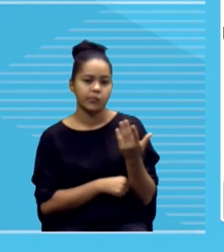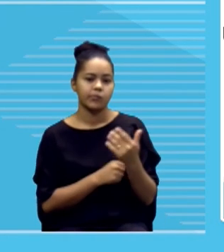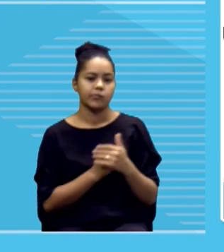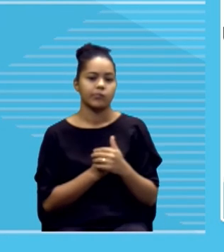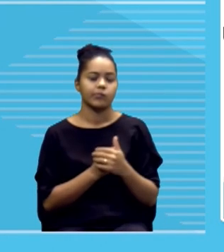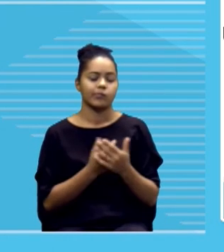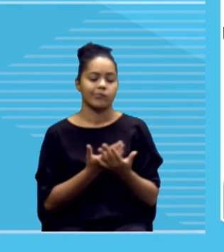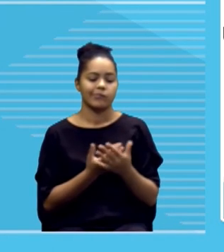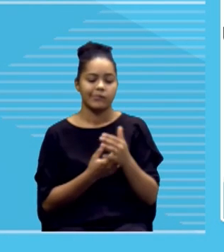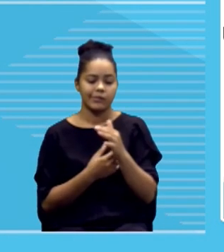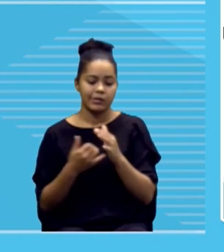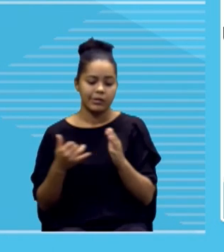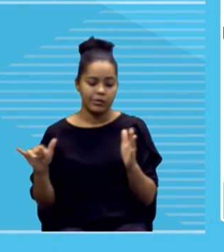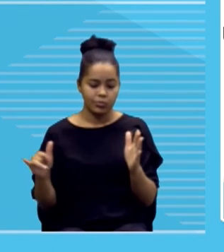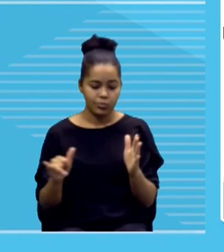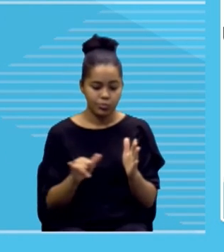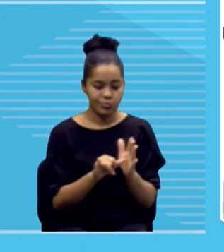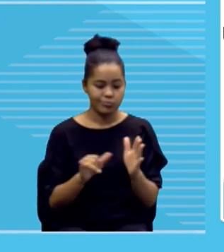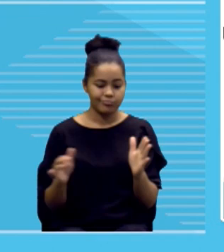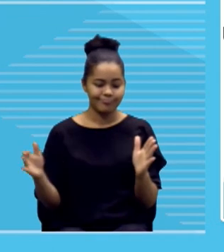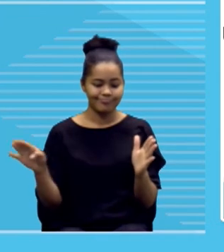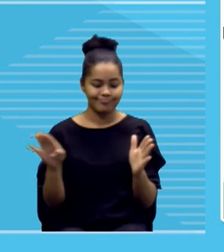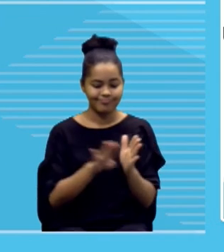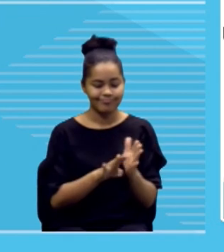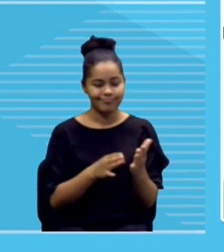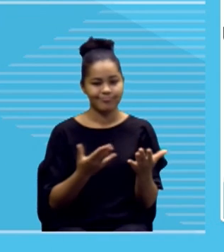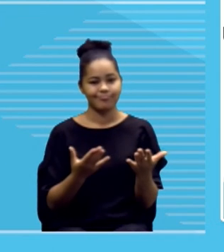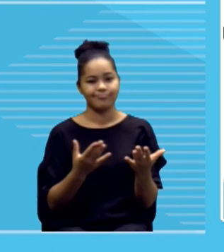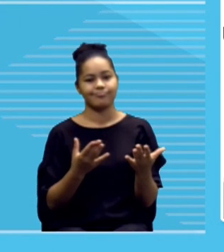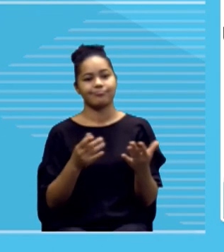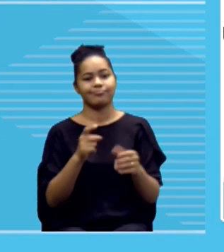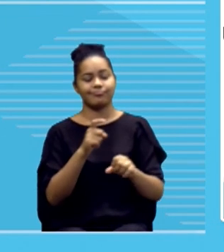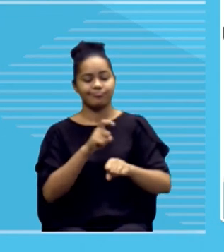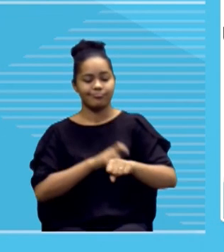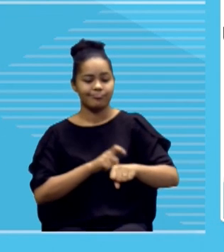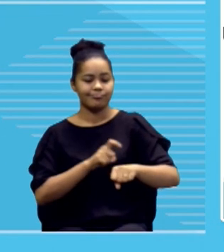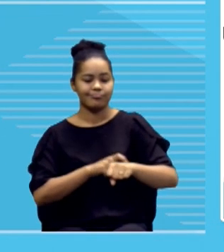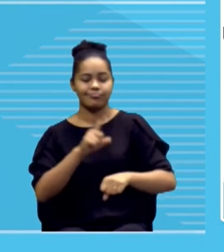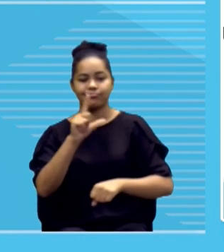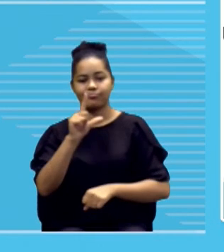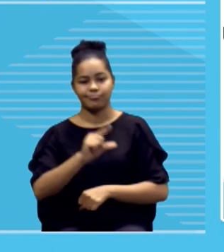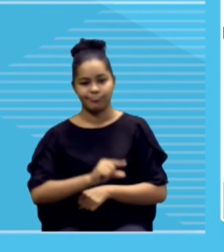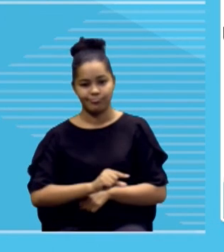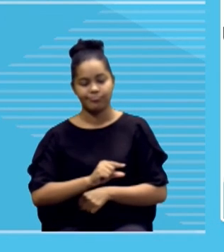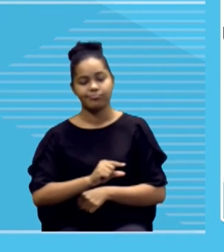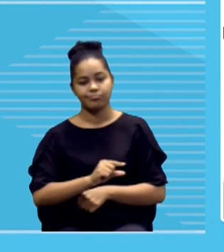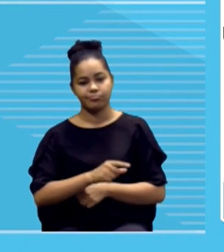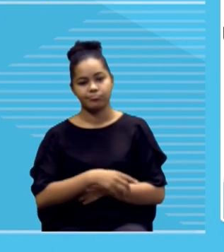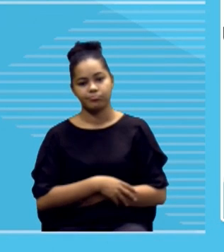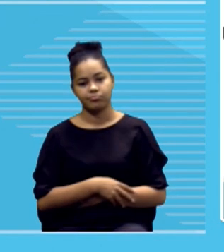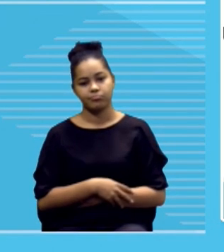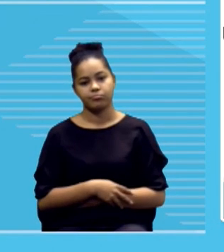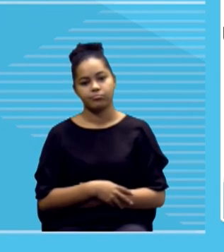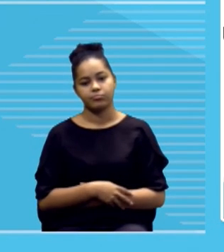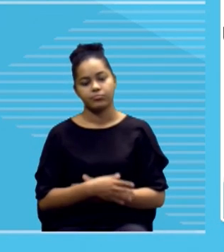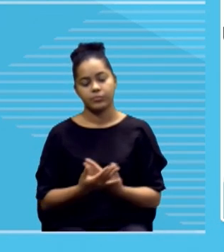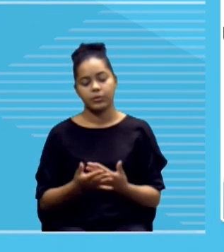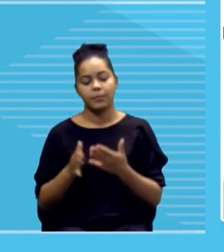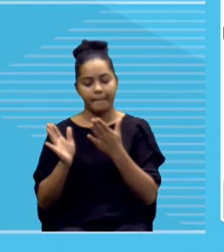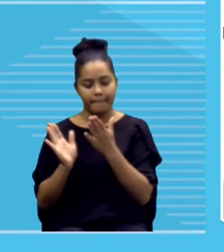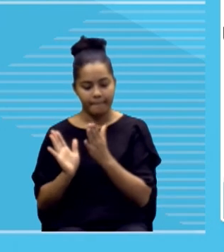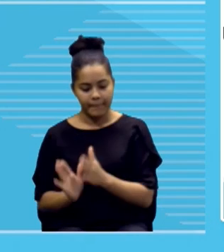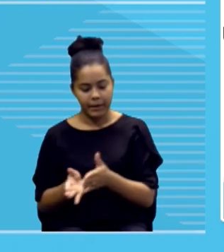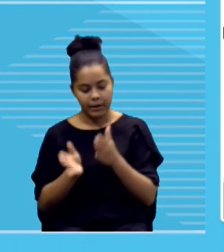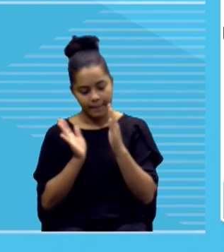onde a energia não tem 20 anos que chegou naquela região, tá bom? Não tem 15 ou 10 anos. Então, foi um processo lento, processual, foi